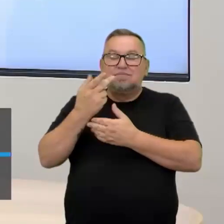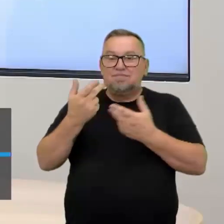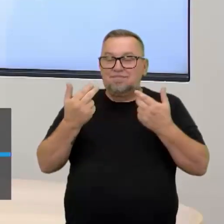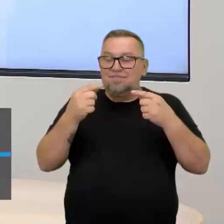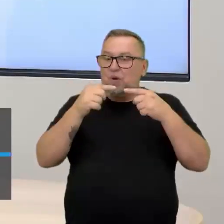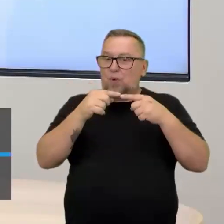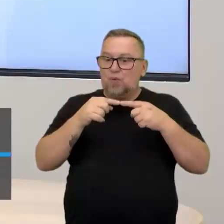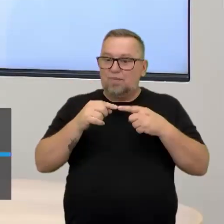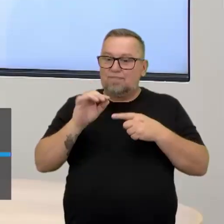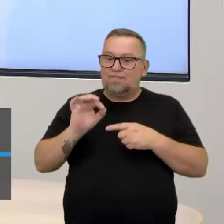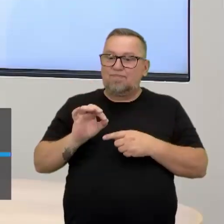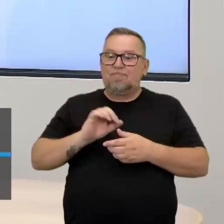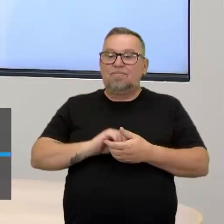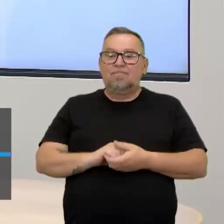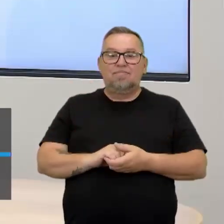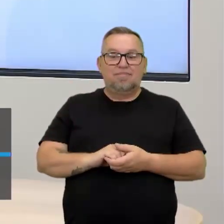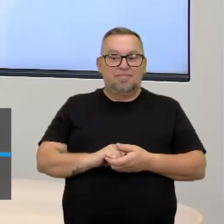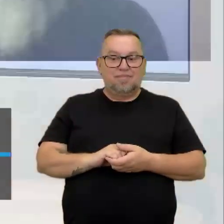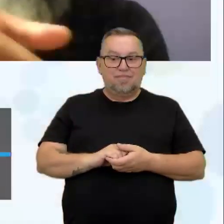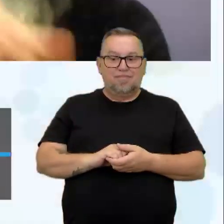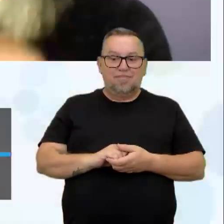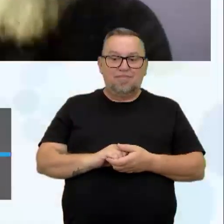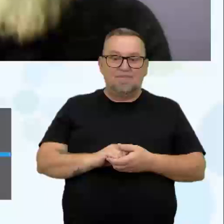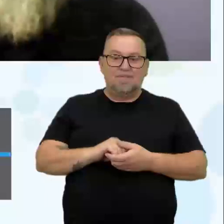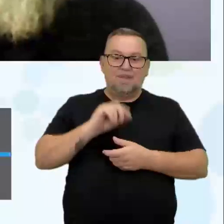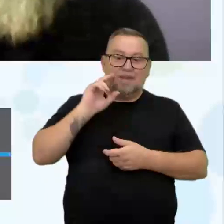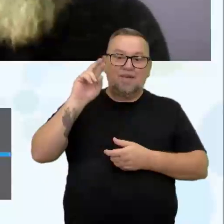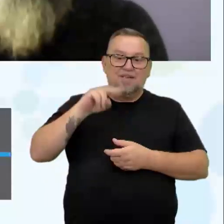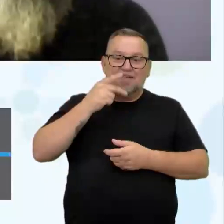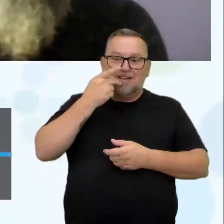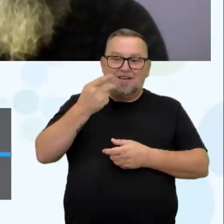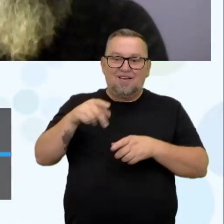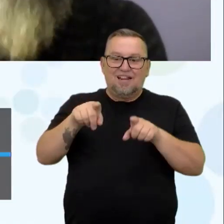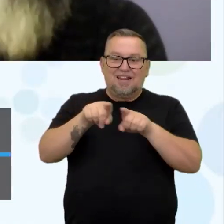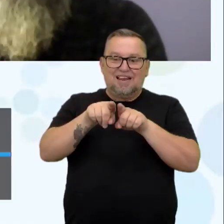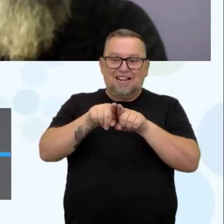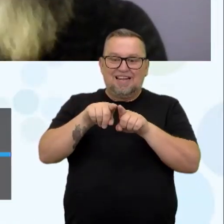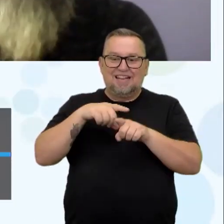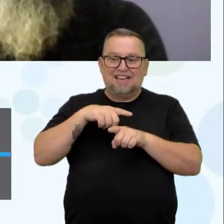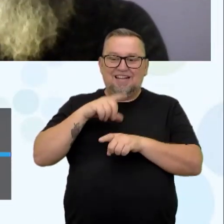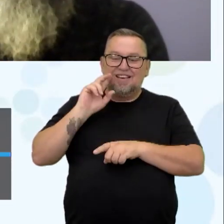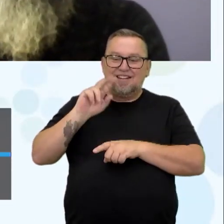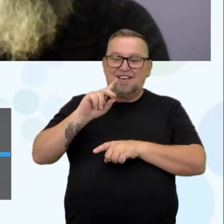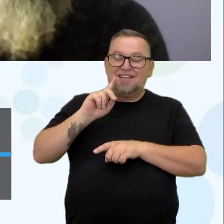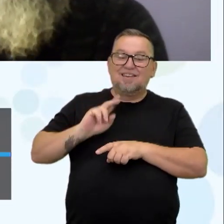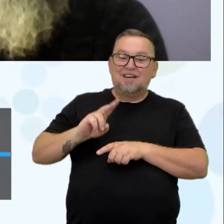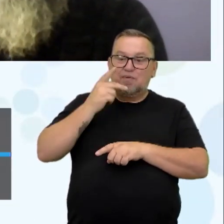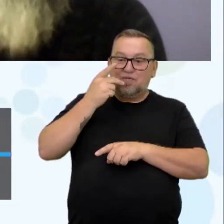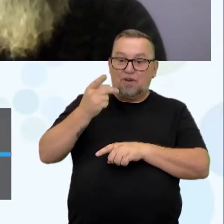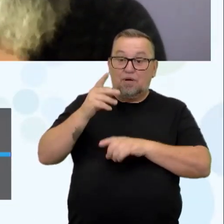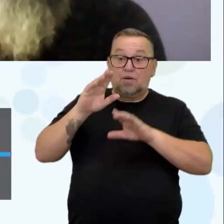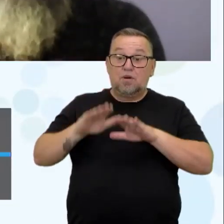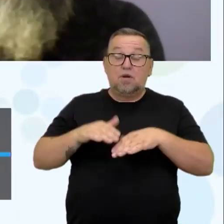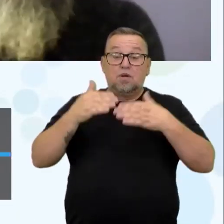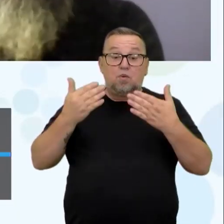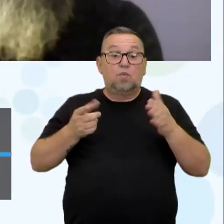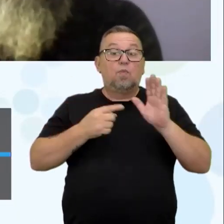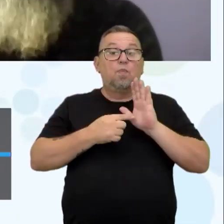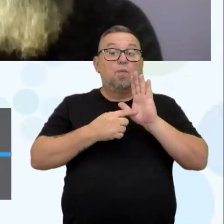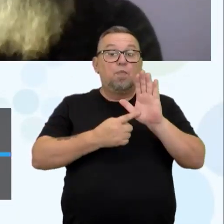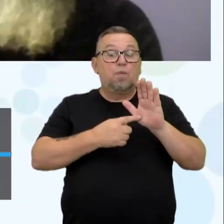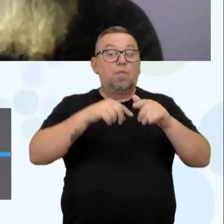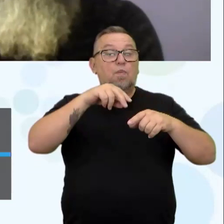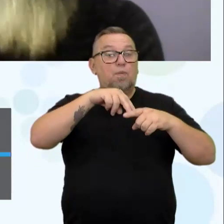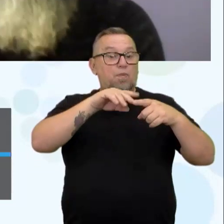não é isso? Isso, exatamente. Você tem até uma fala, né, que eu lembro que você sempre comenta, né? Que quando a gente está apresentando